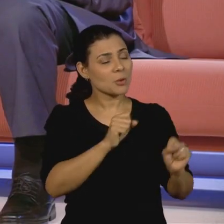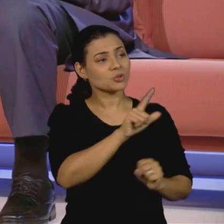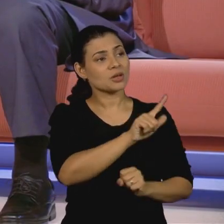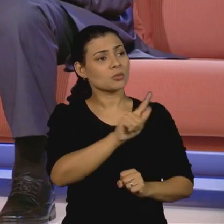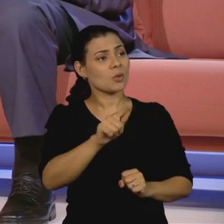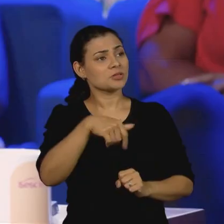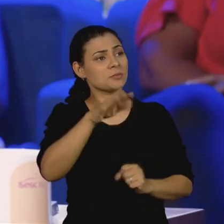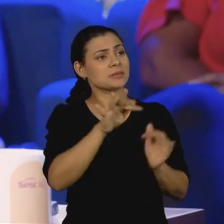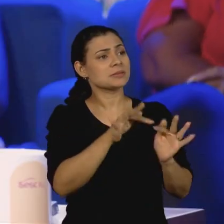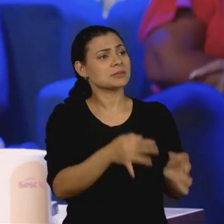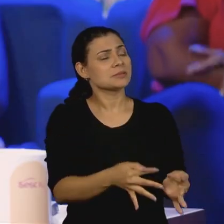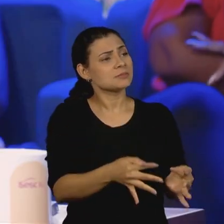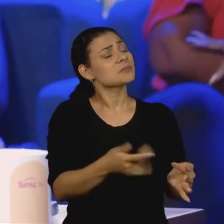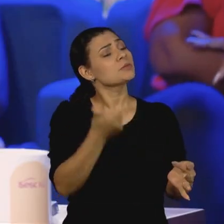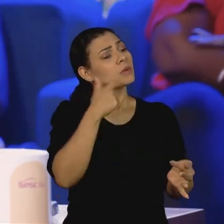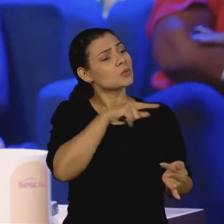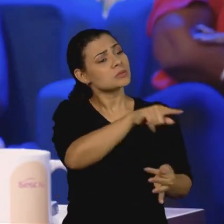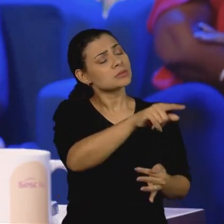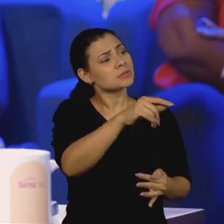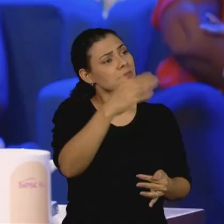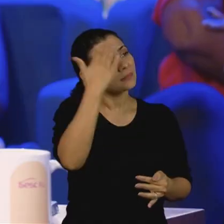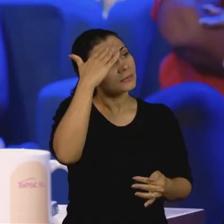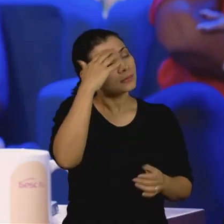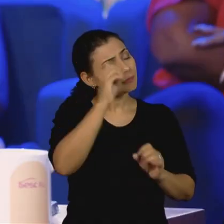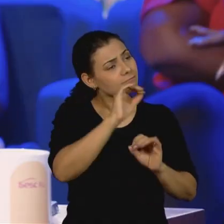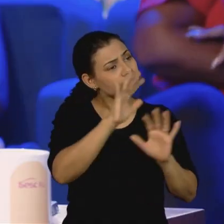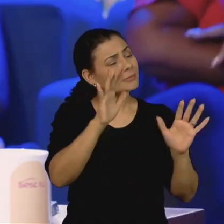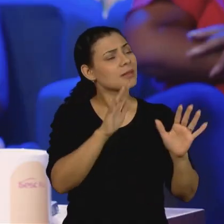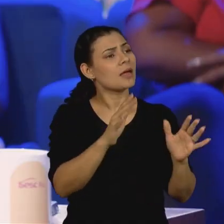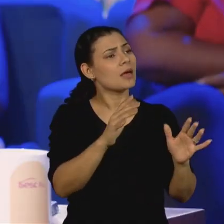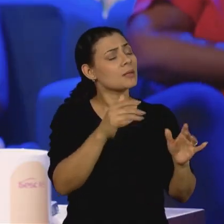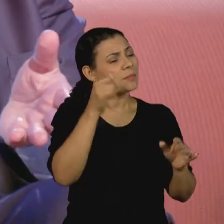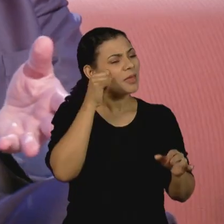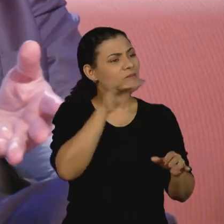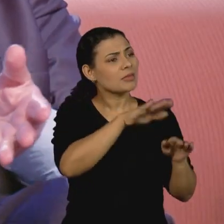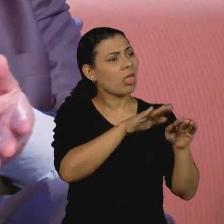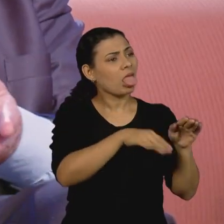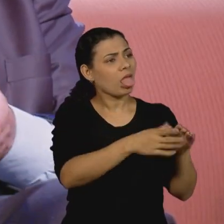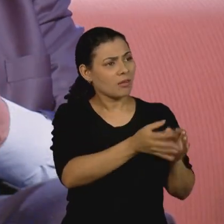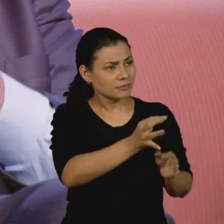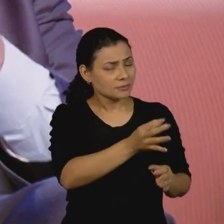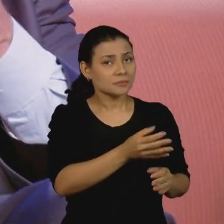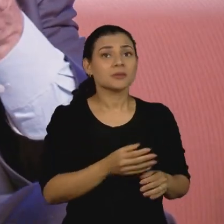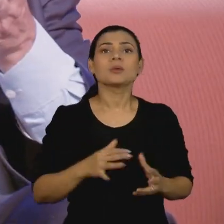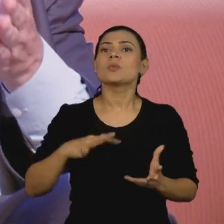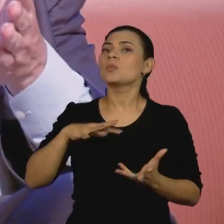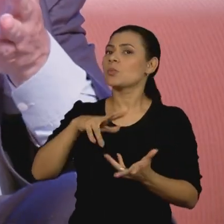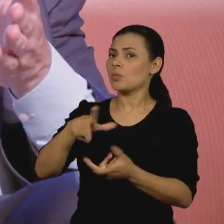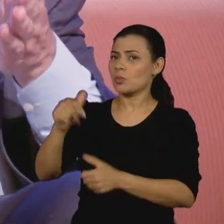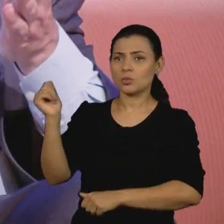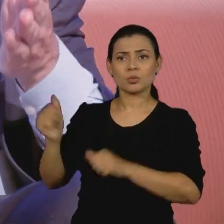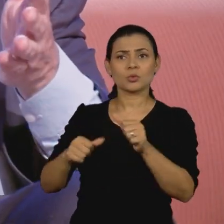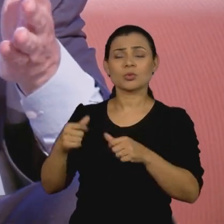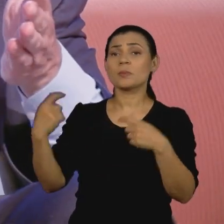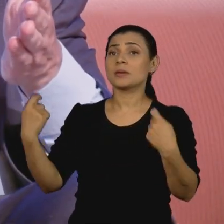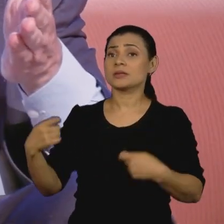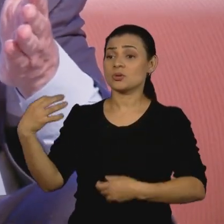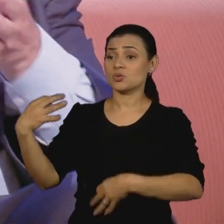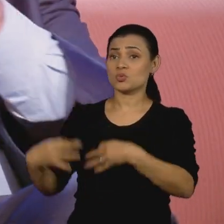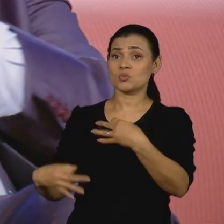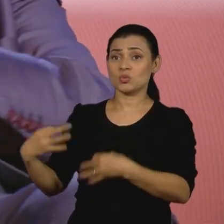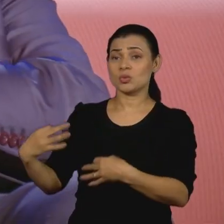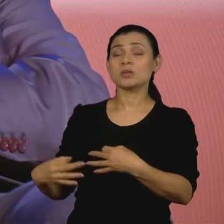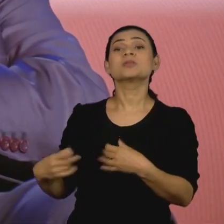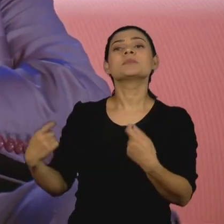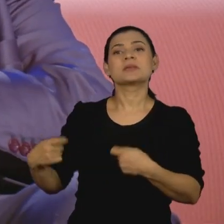mais simples para que aquela pessoa não se sinta diminuída ali naquela audiência. O mundo mudou, você tem que preparar esse juiz para